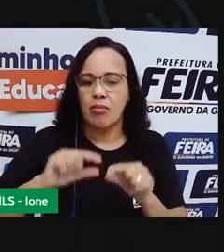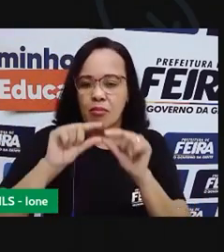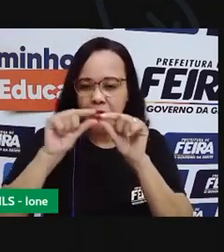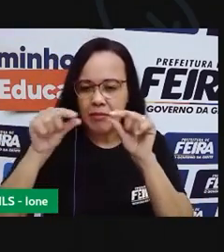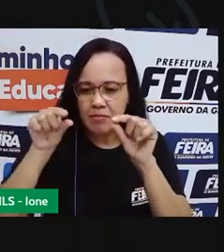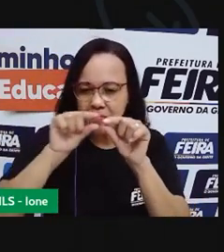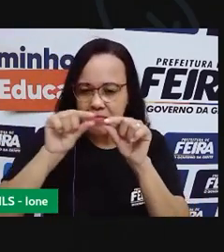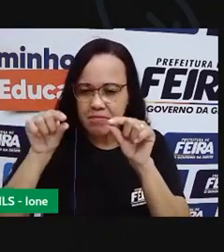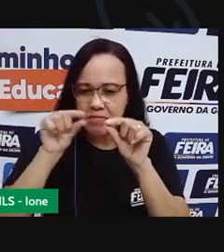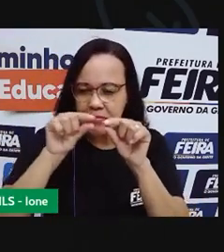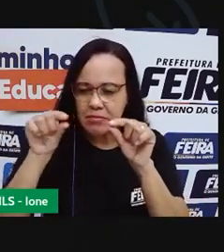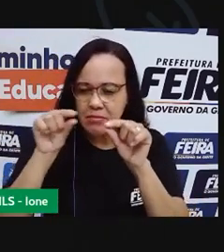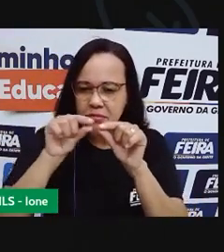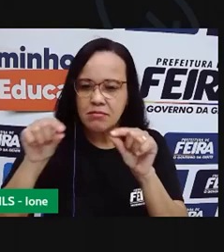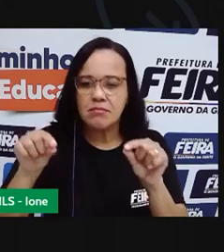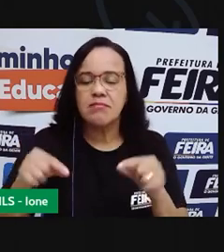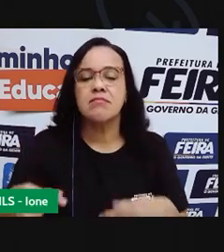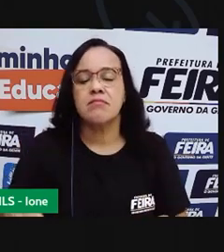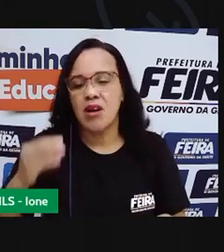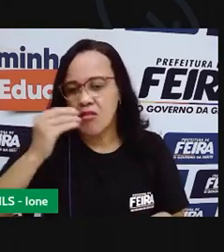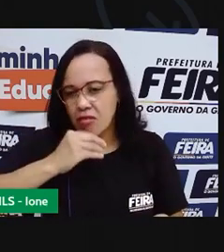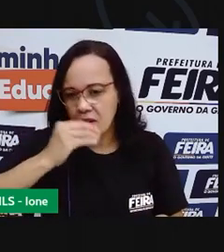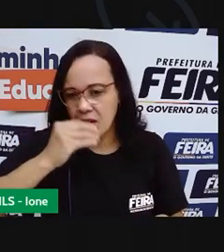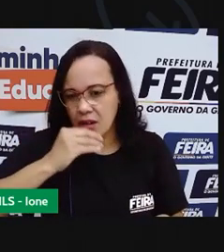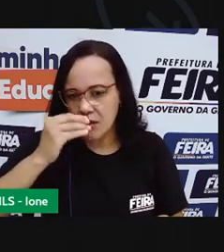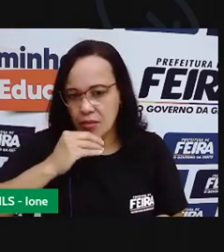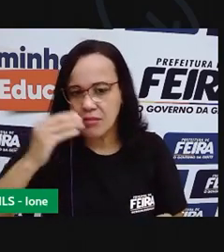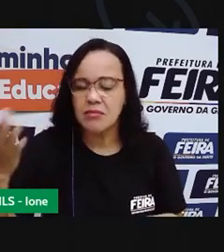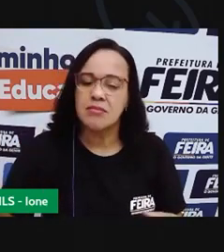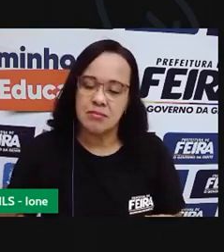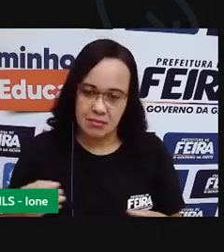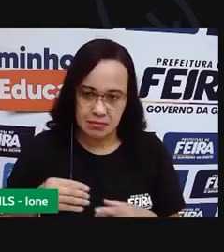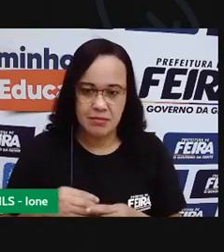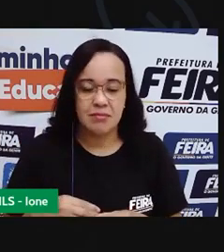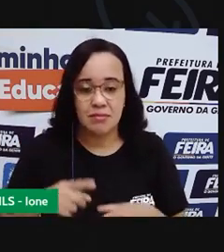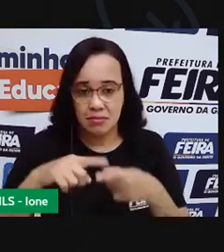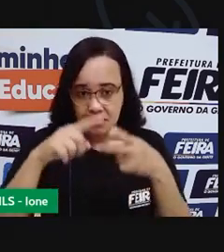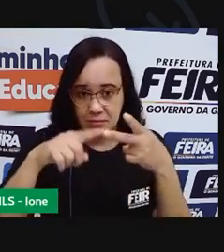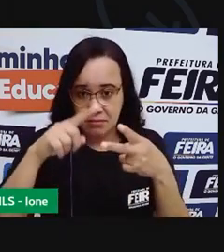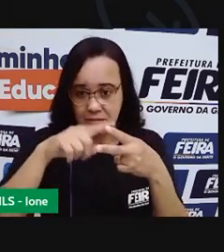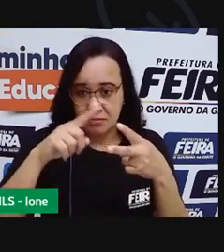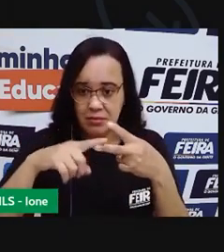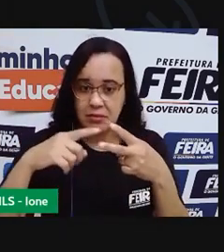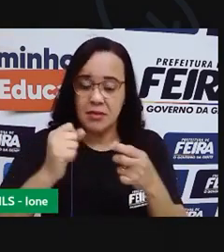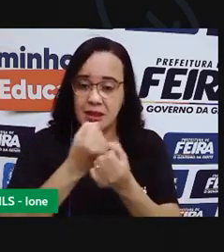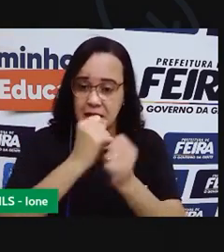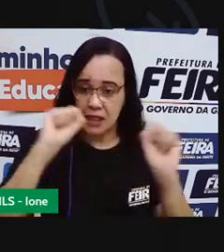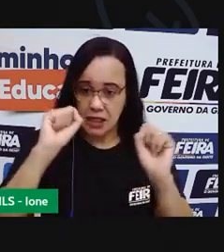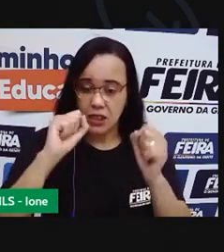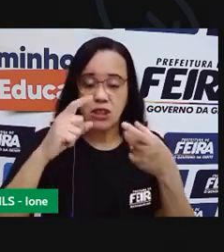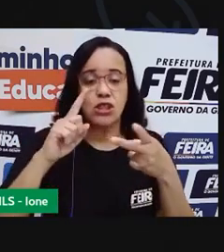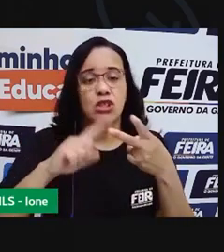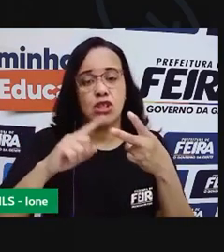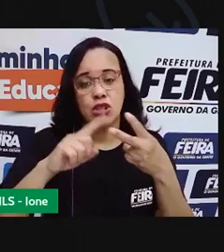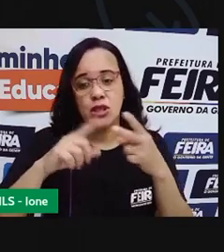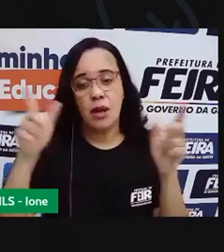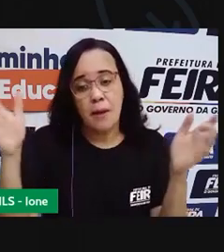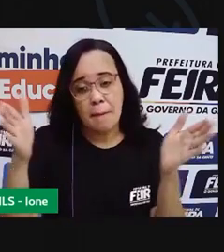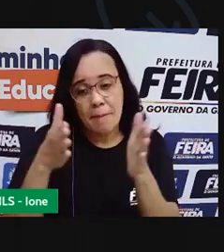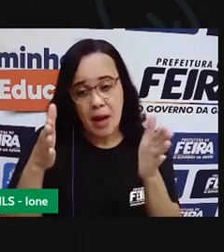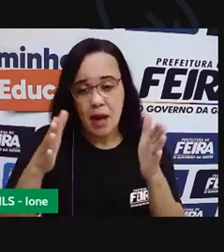Então, esse tem um aramado fino e esse tem um aramado grosso. Esse é um caderno grande e esse é um